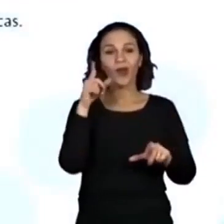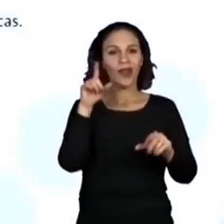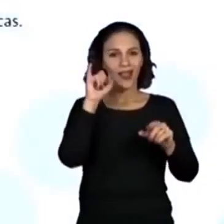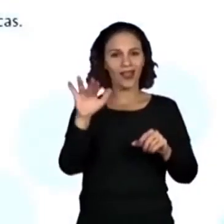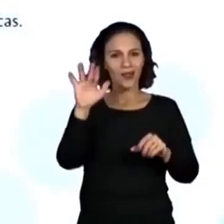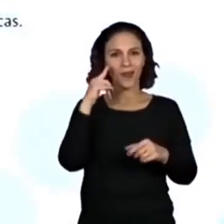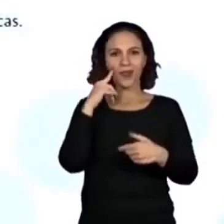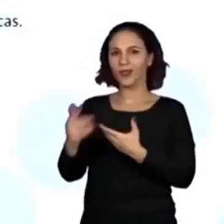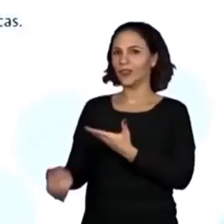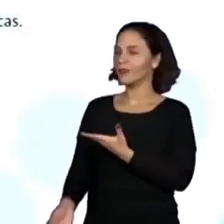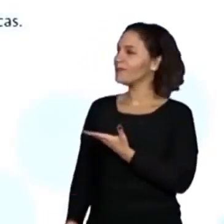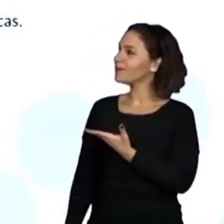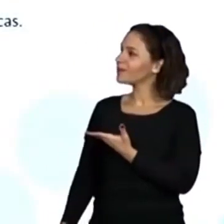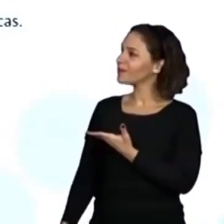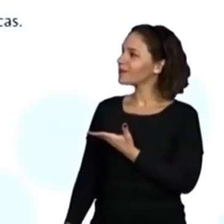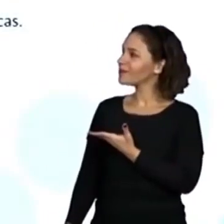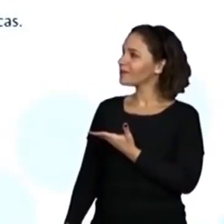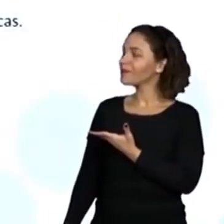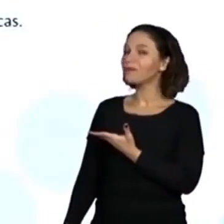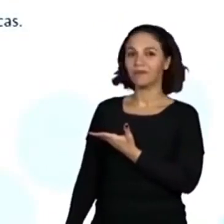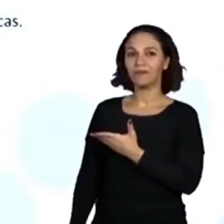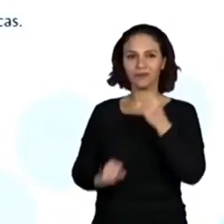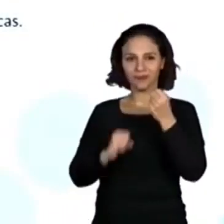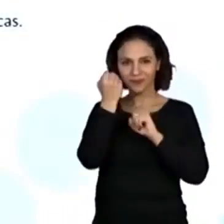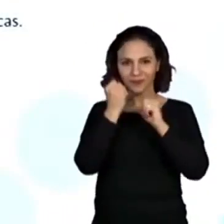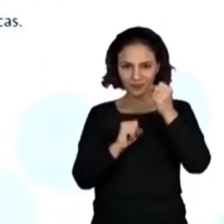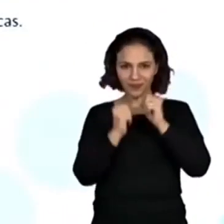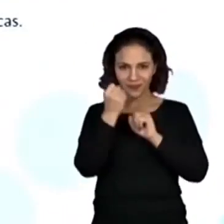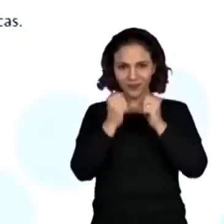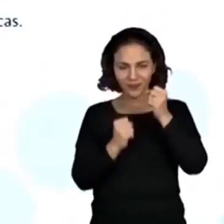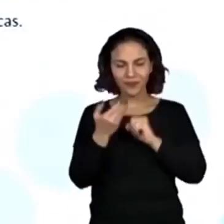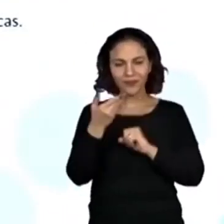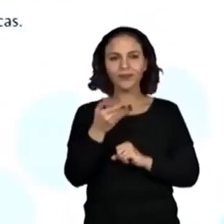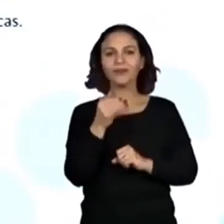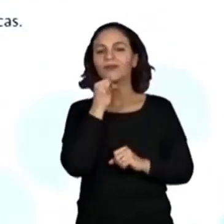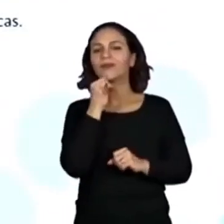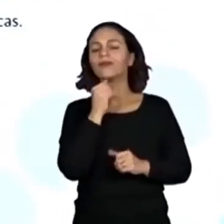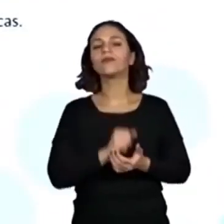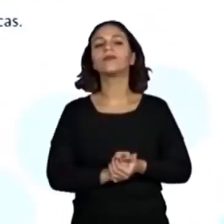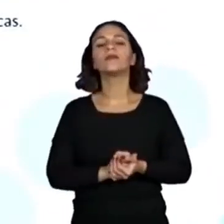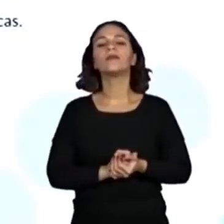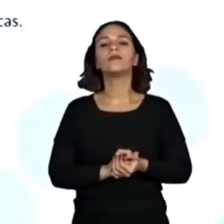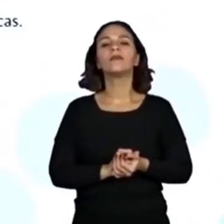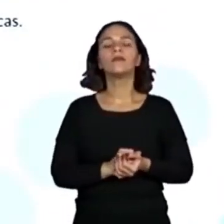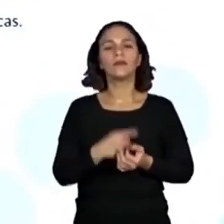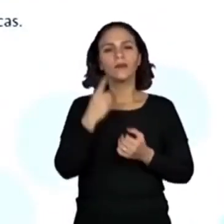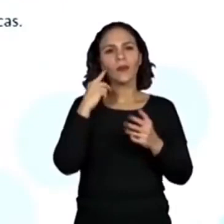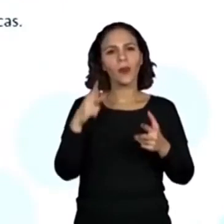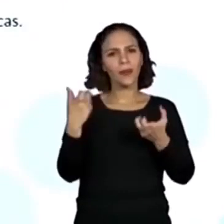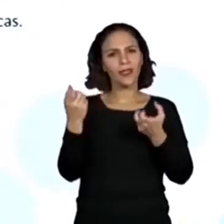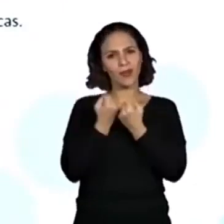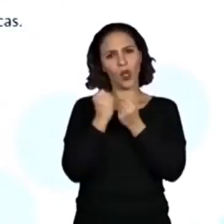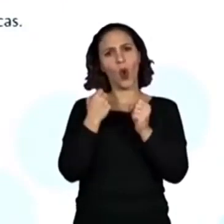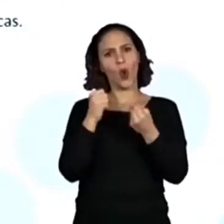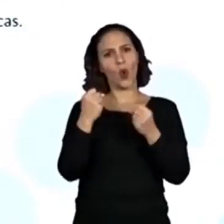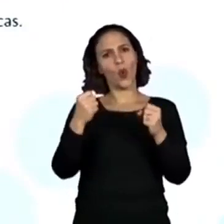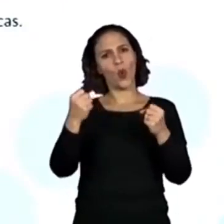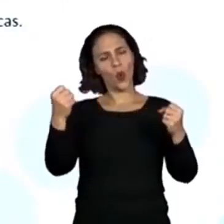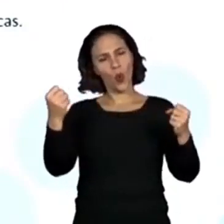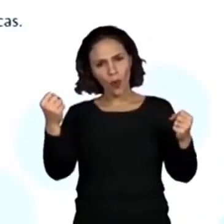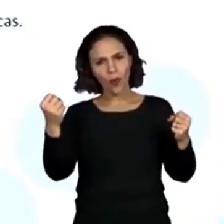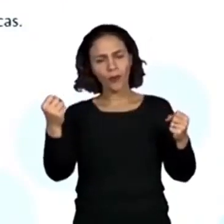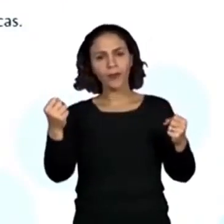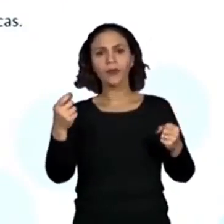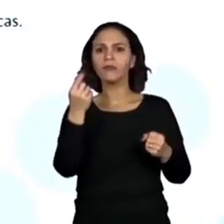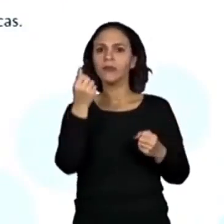aliás, de uma indústria, né? Então, vocês vejam que as grandes indústrias, elas demandam de